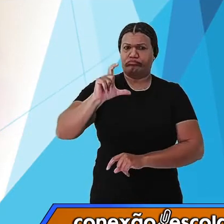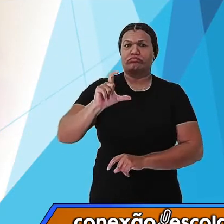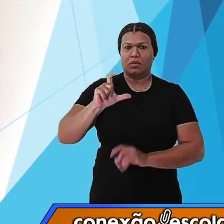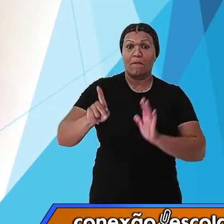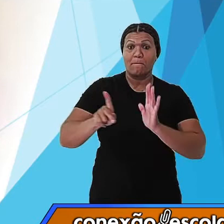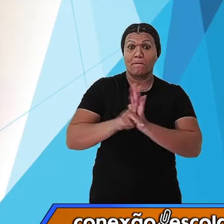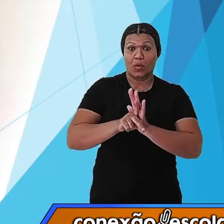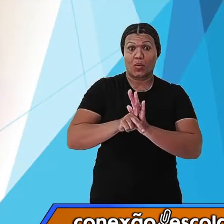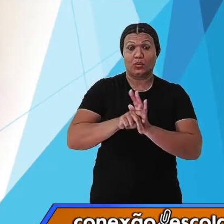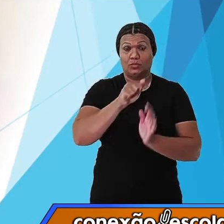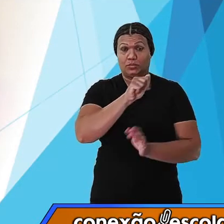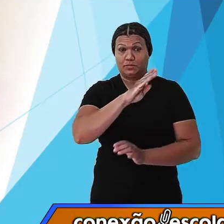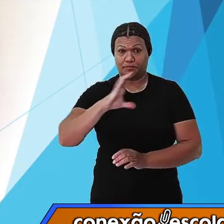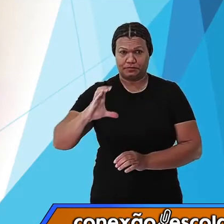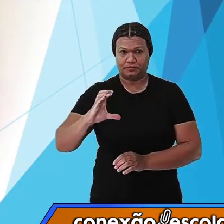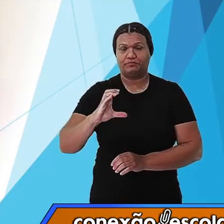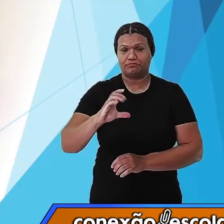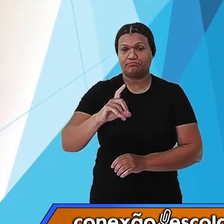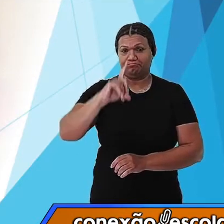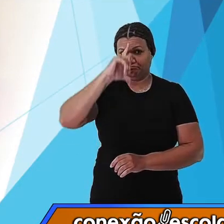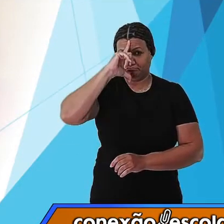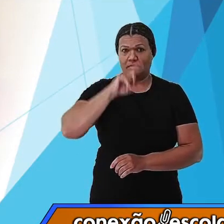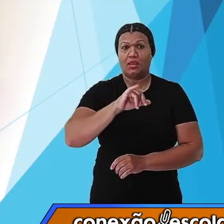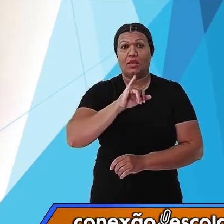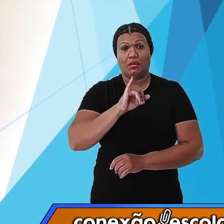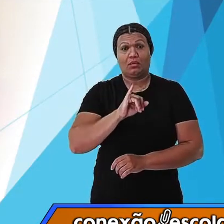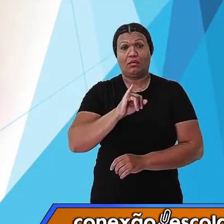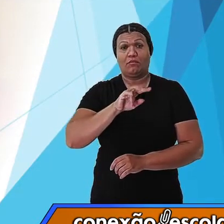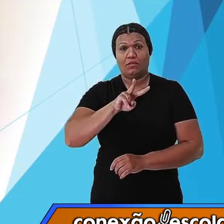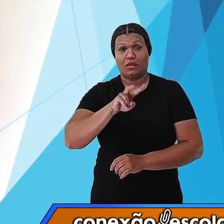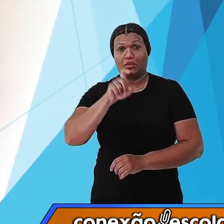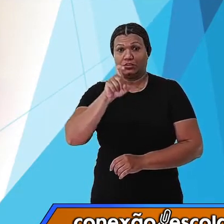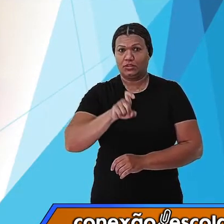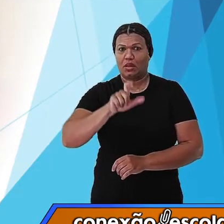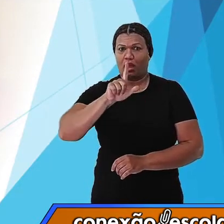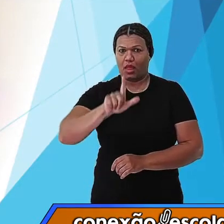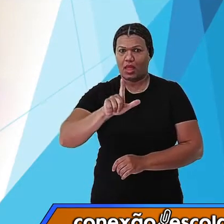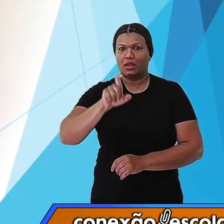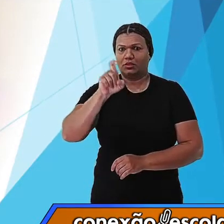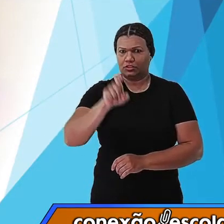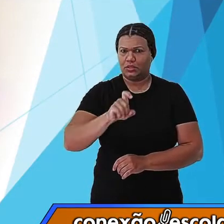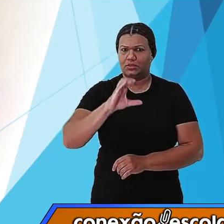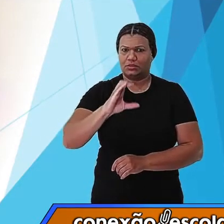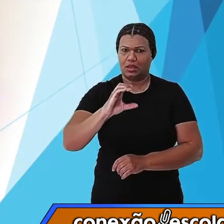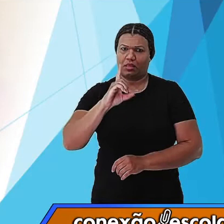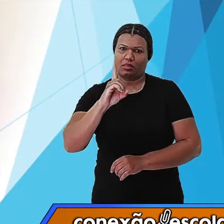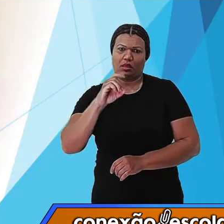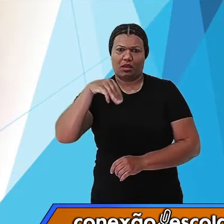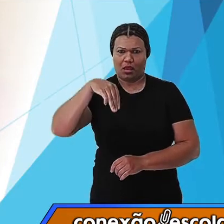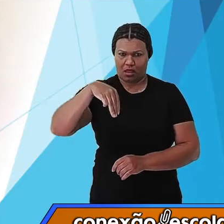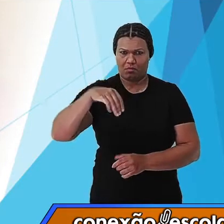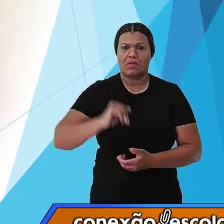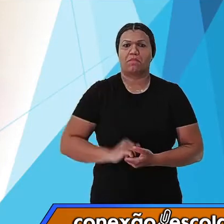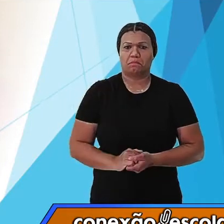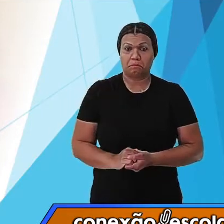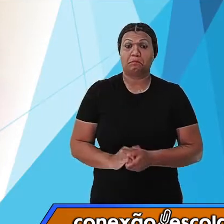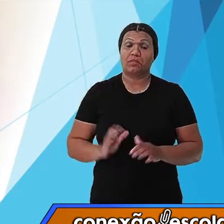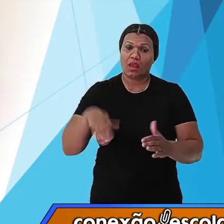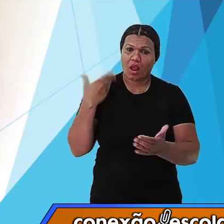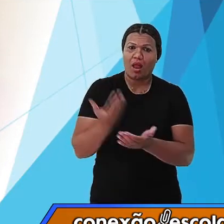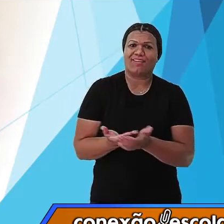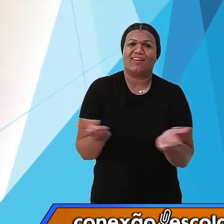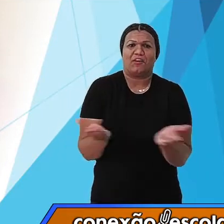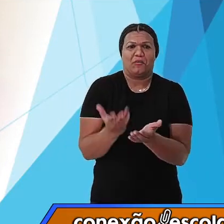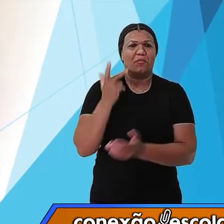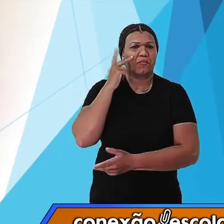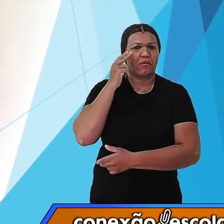I, V, X, L, C, D e M. Até hoje é comum